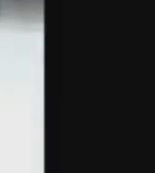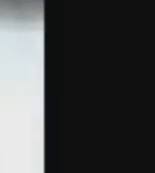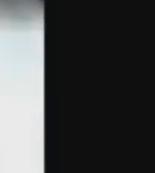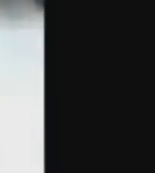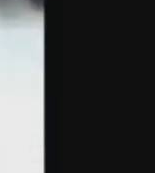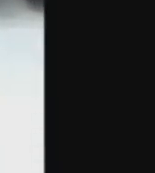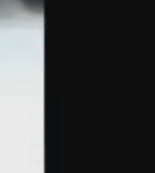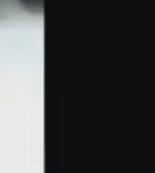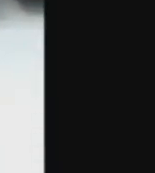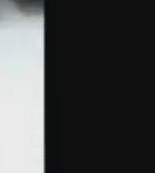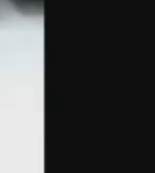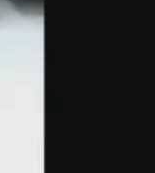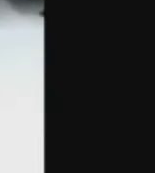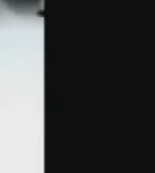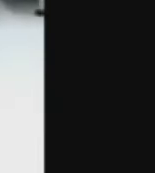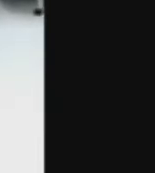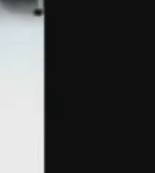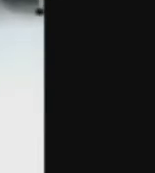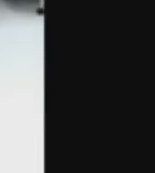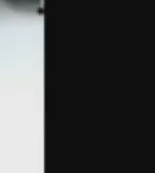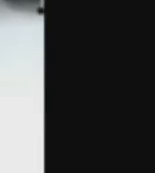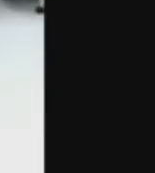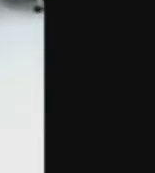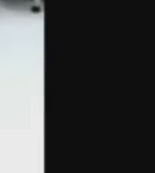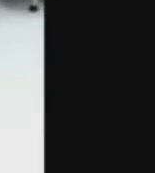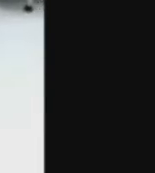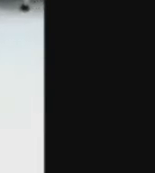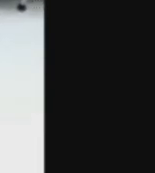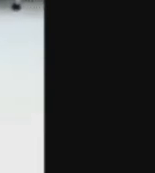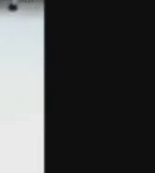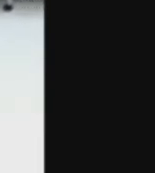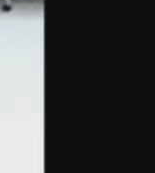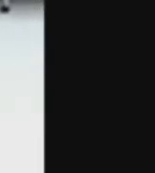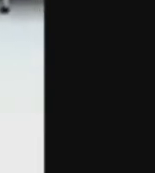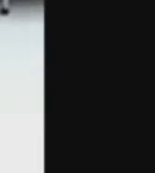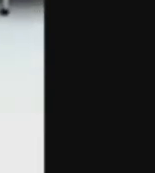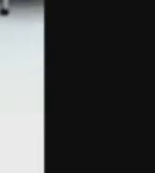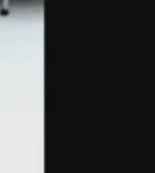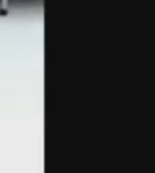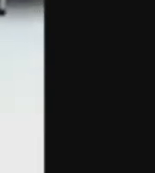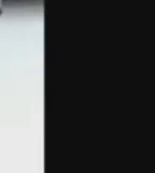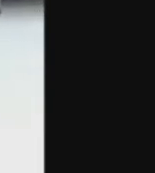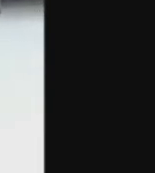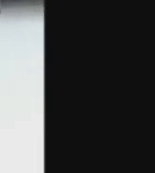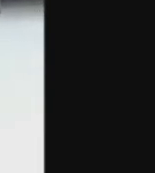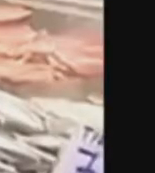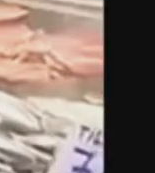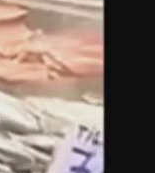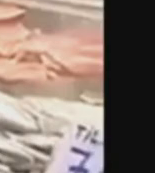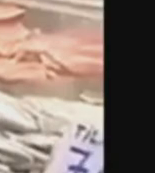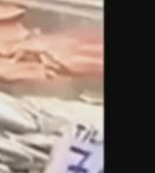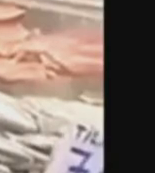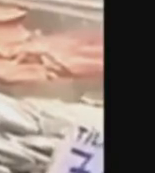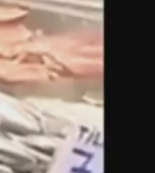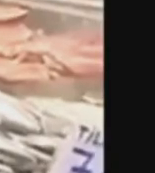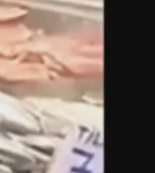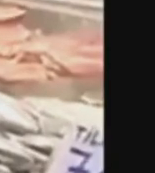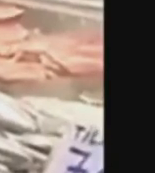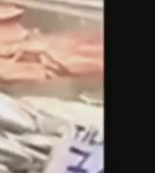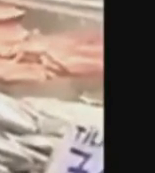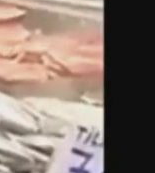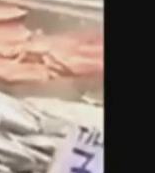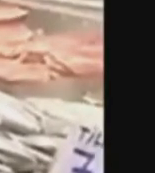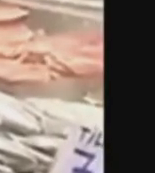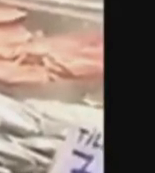comprar aquele peixe fresquinho nas peixarias do mercado público. Nem sempre o que parece ser é. Esta é a primeira vez